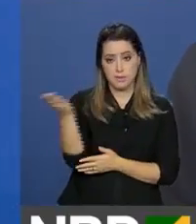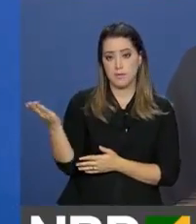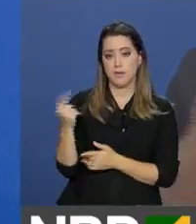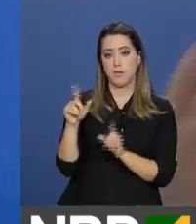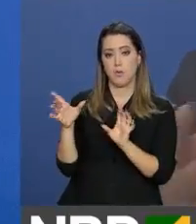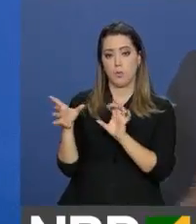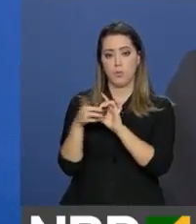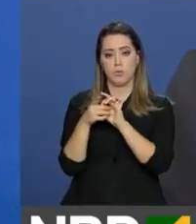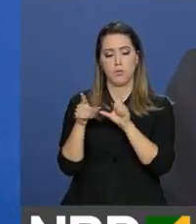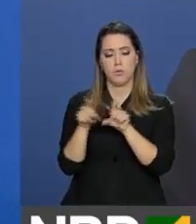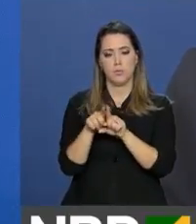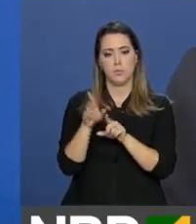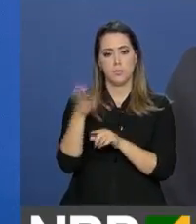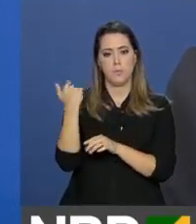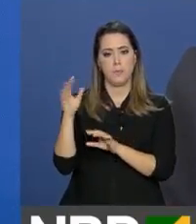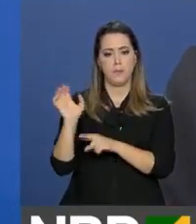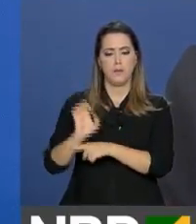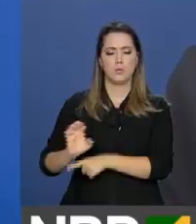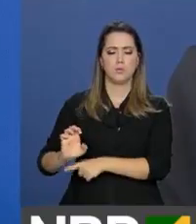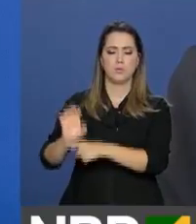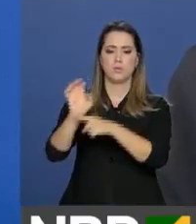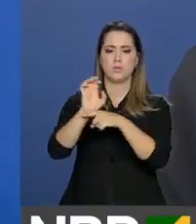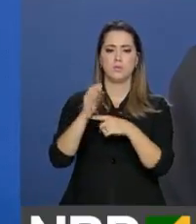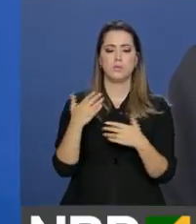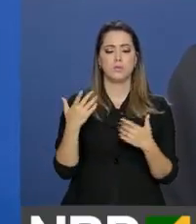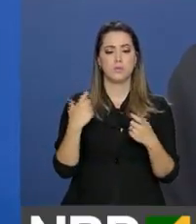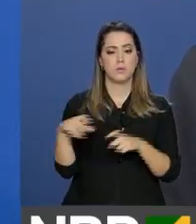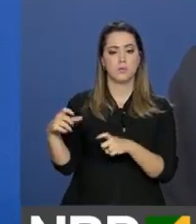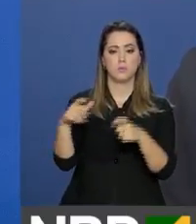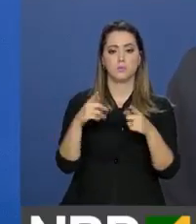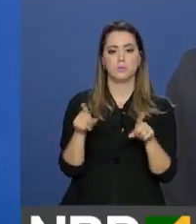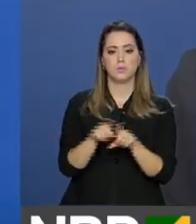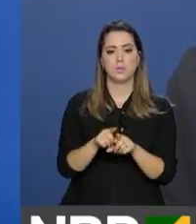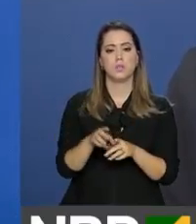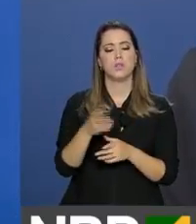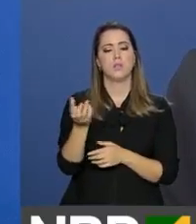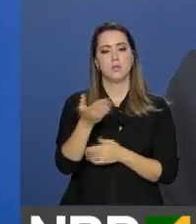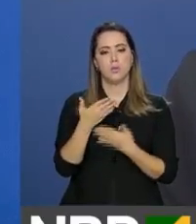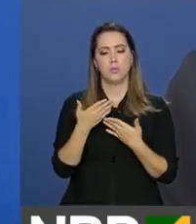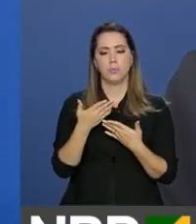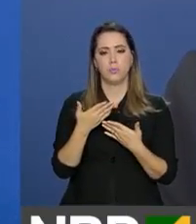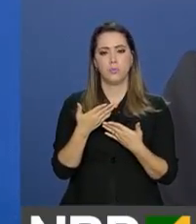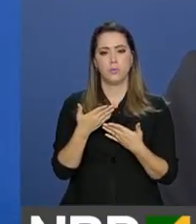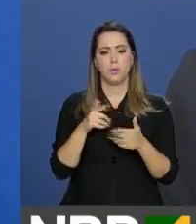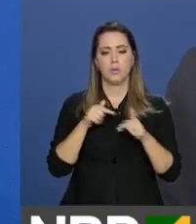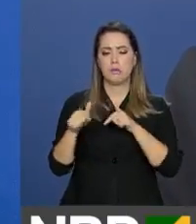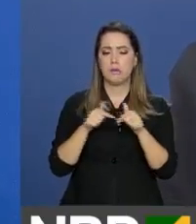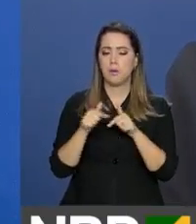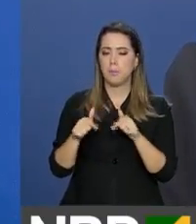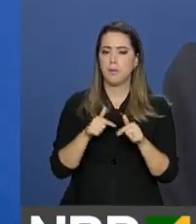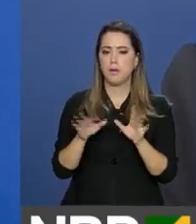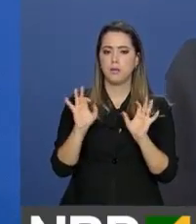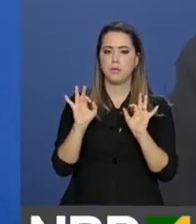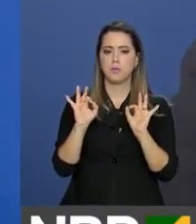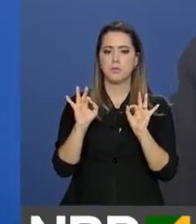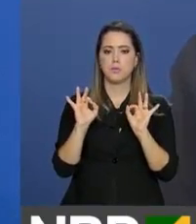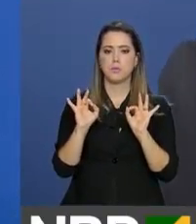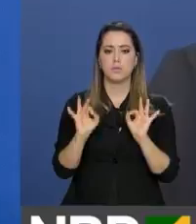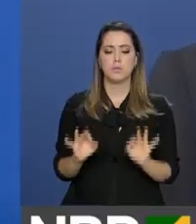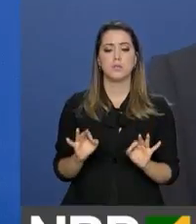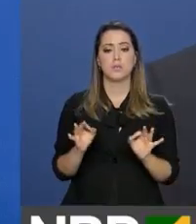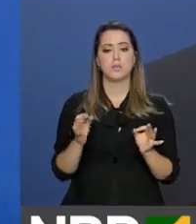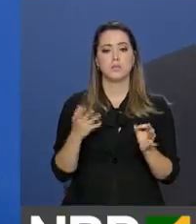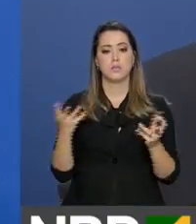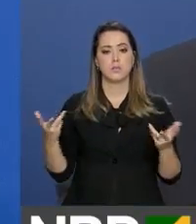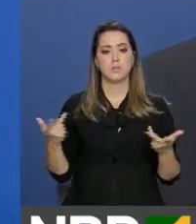em conjugação com os estados da região e desejo a todos um trabalho eficientíssimo